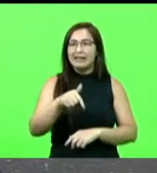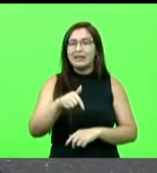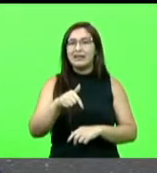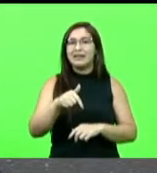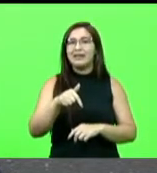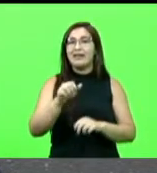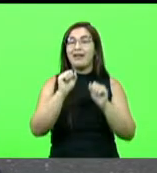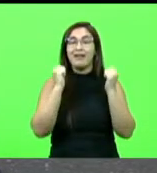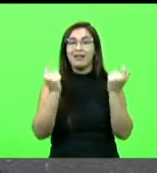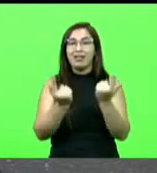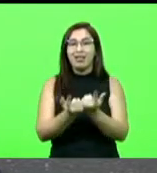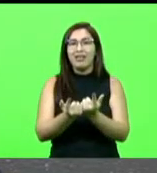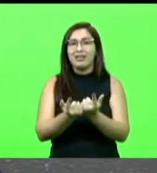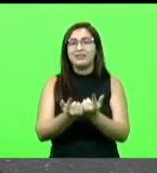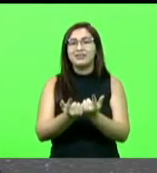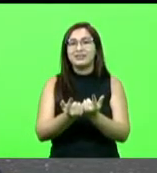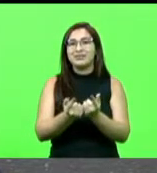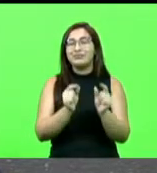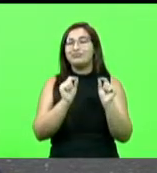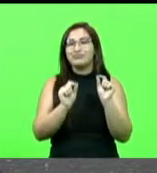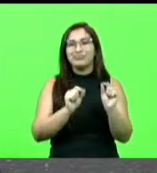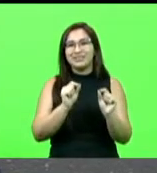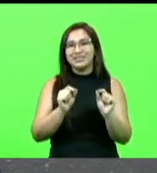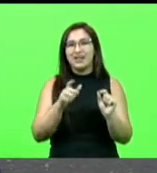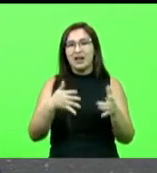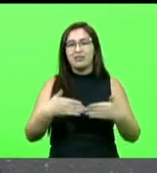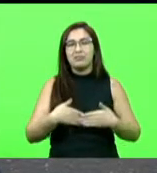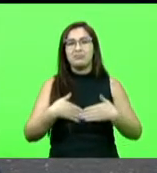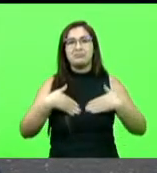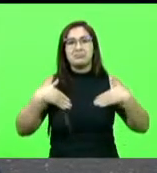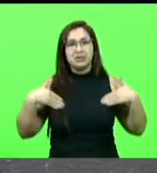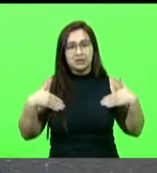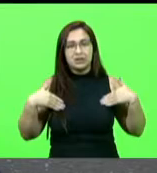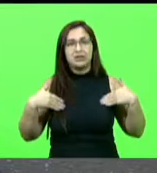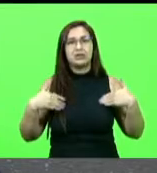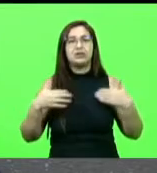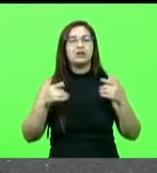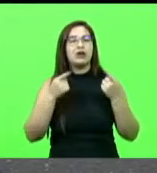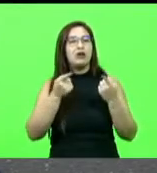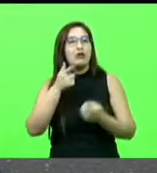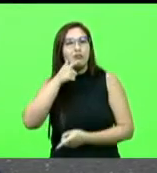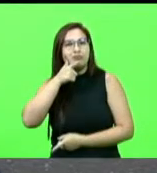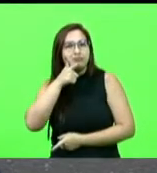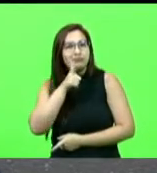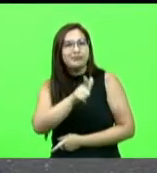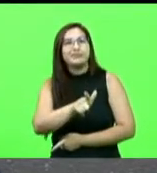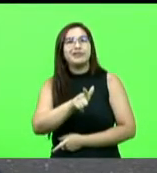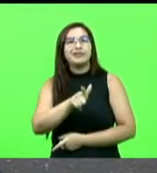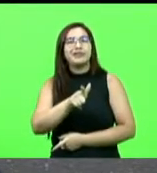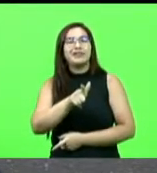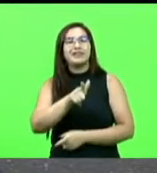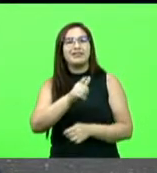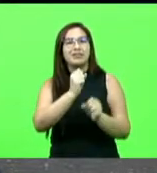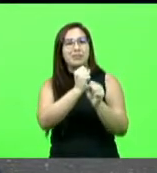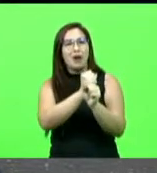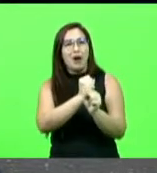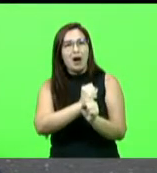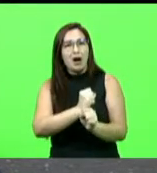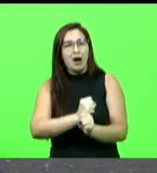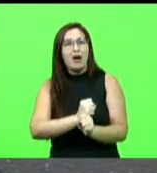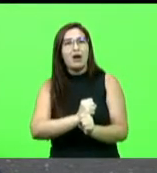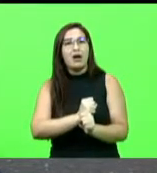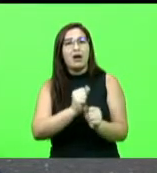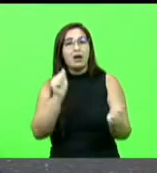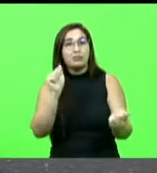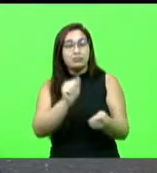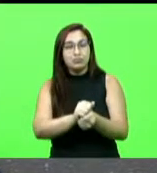que ratificar, em homenagem a esta capacidade de construção, tanto dos